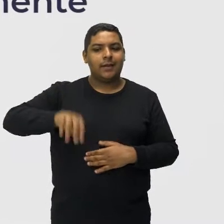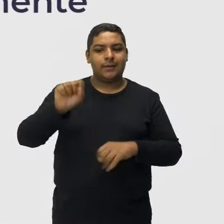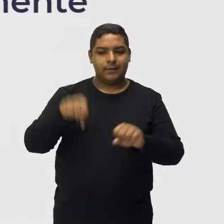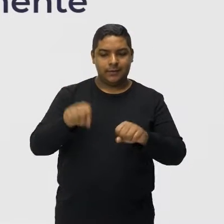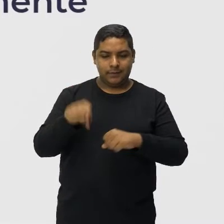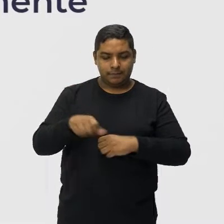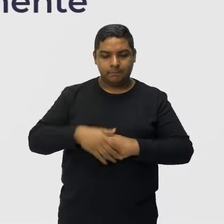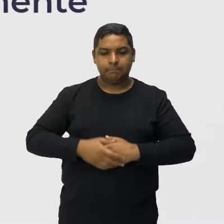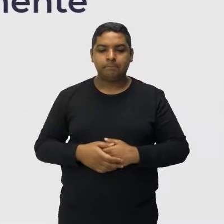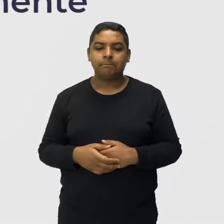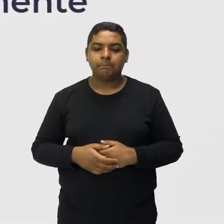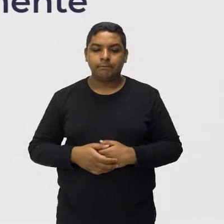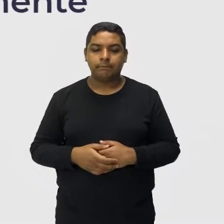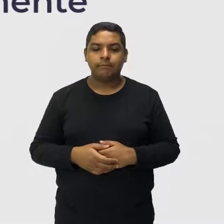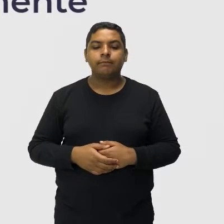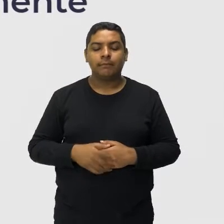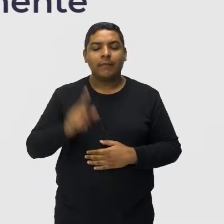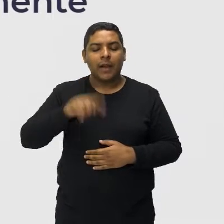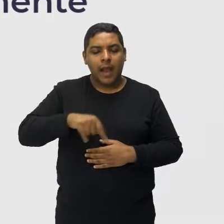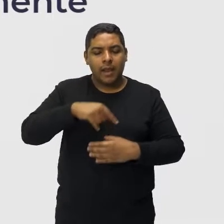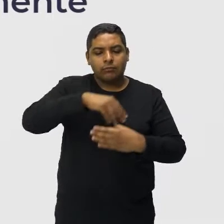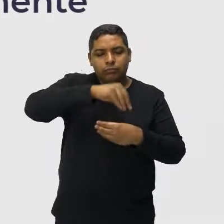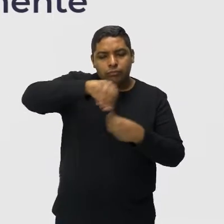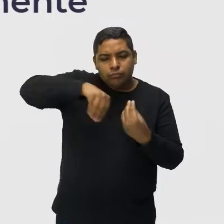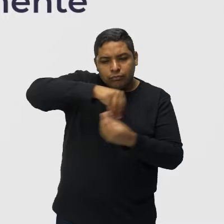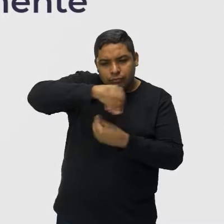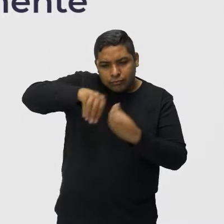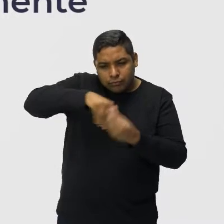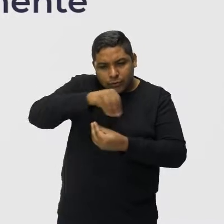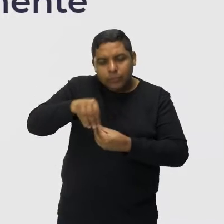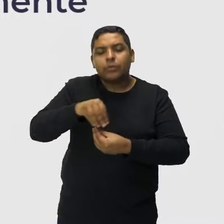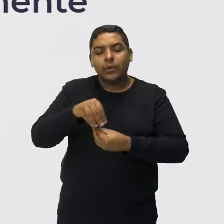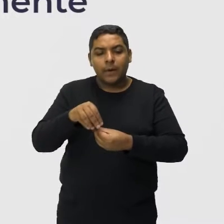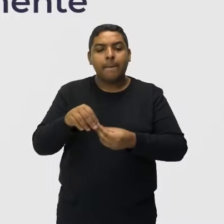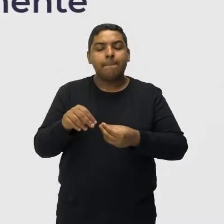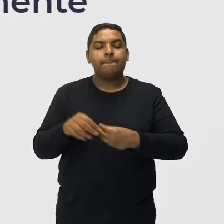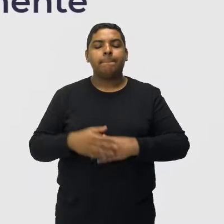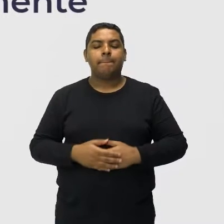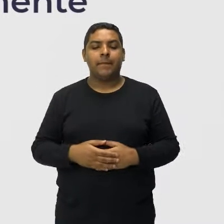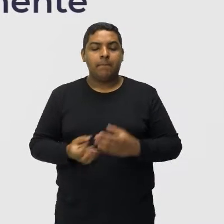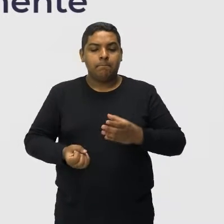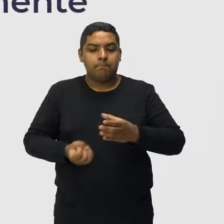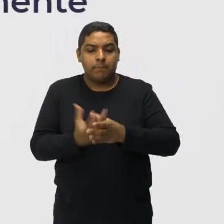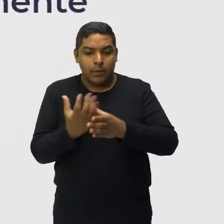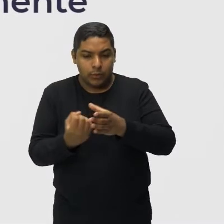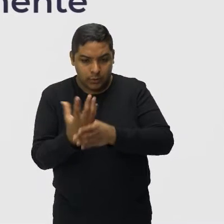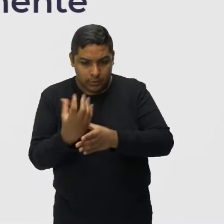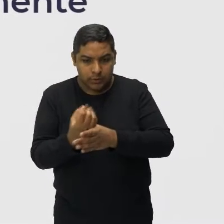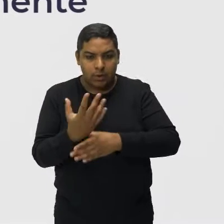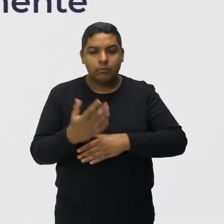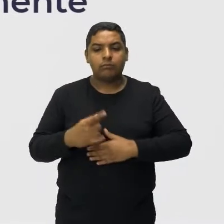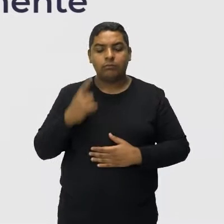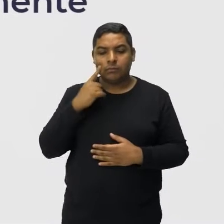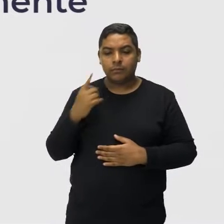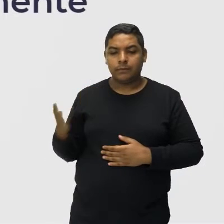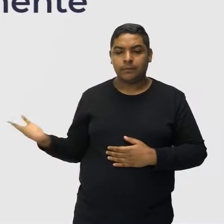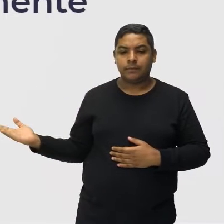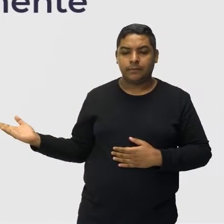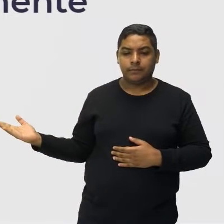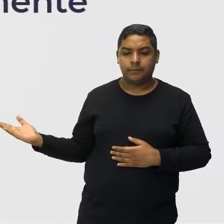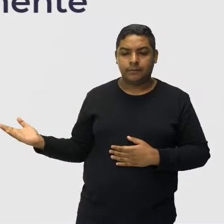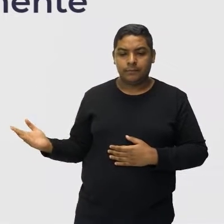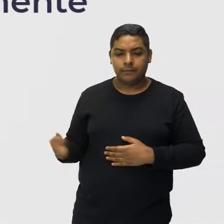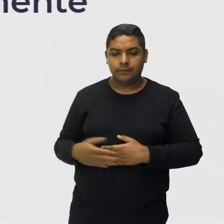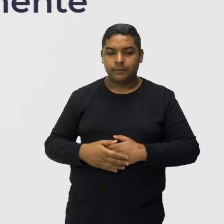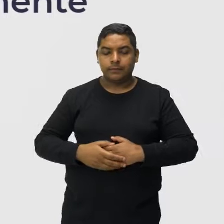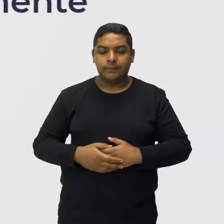como precursora, né? Uma substância utilizada como precursora para a produção, por exemplo, dessas fragrâncias que eu citei aqui para